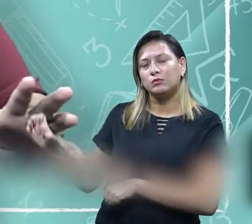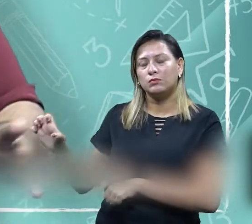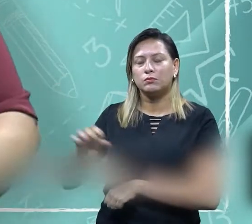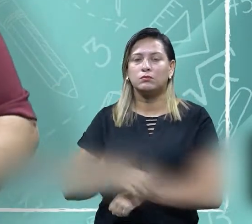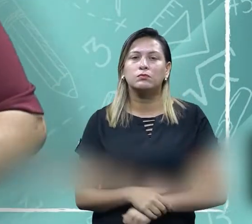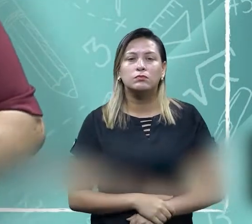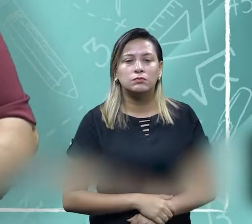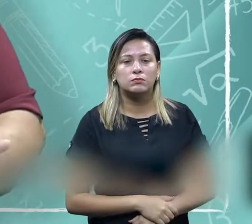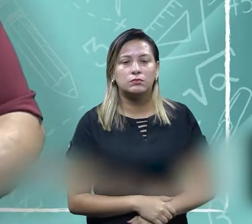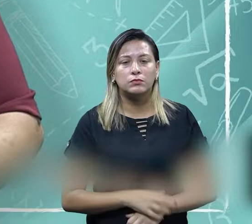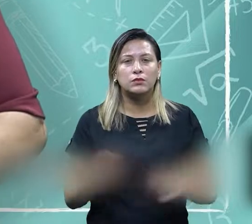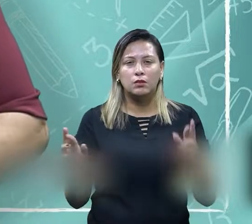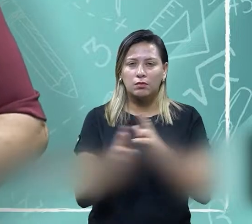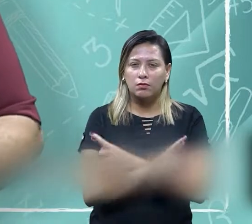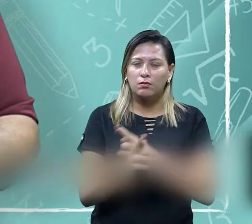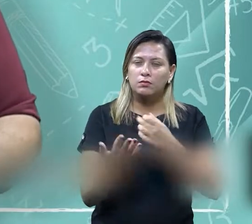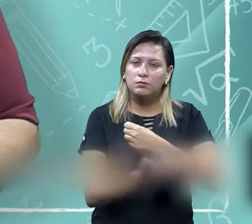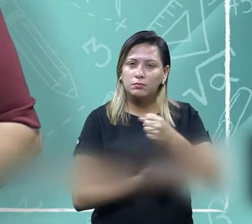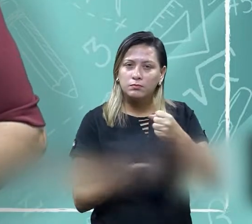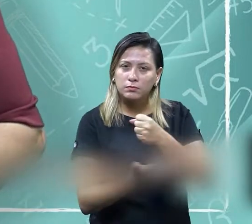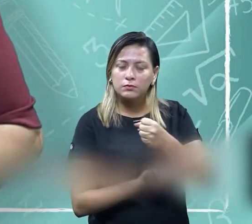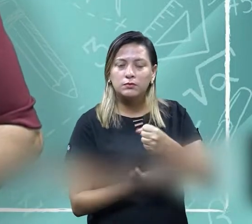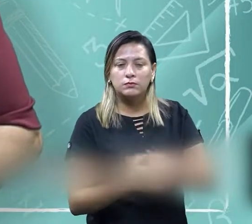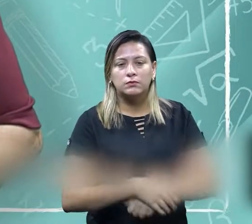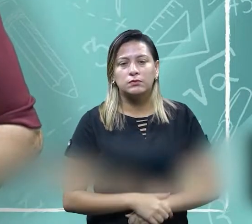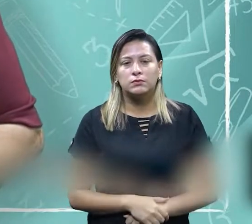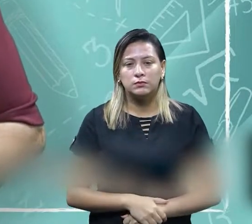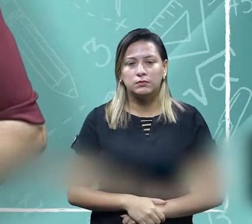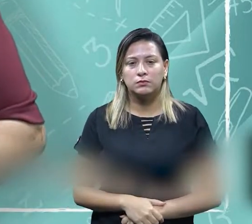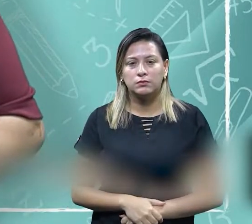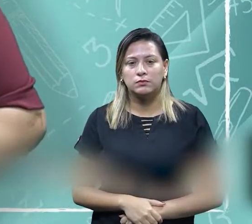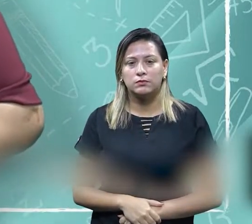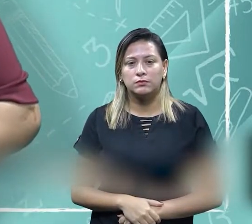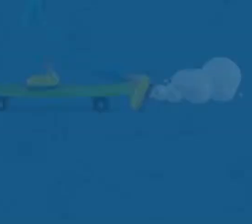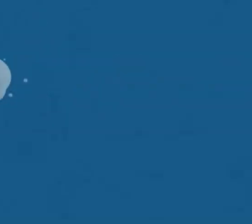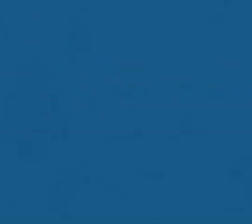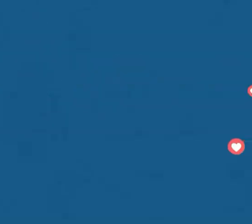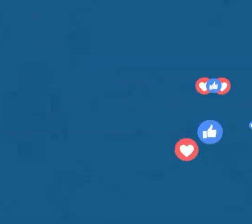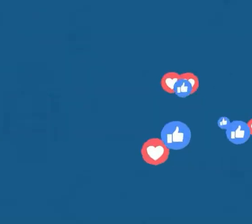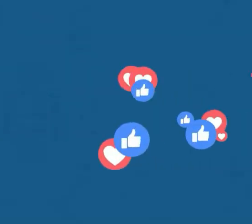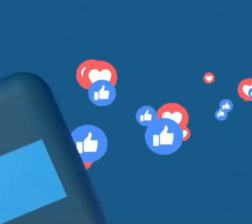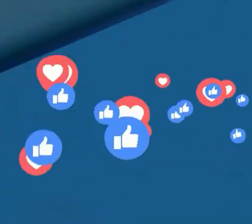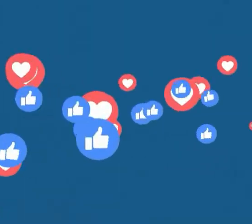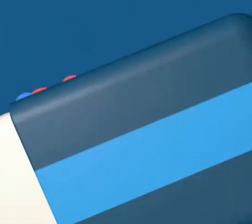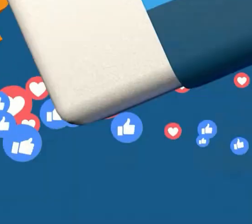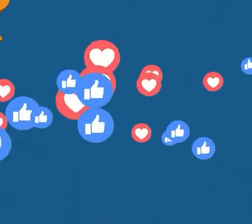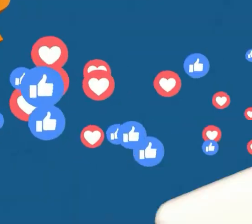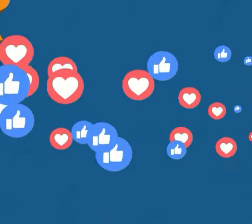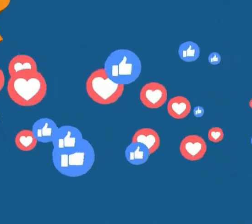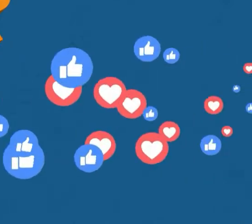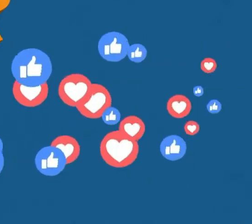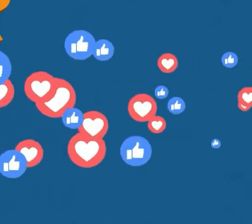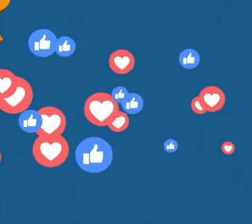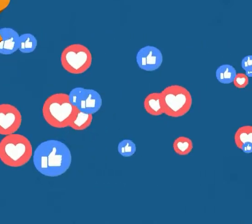a relação básica do trâmite comercial.